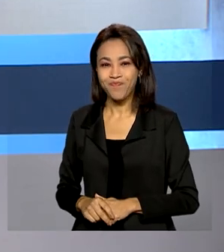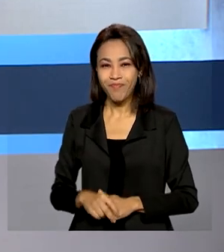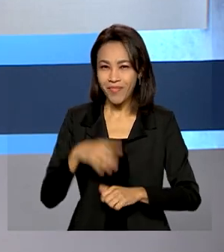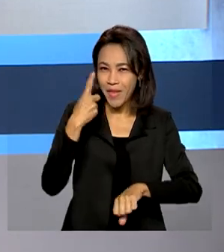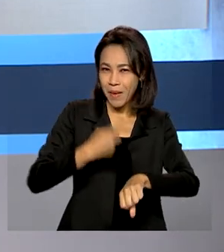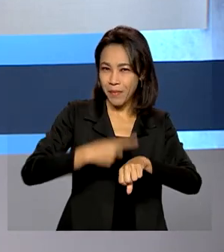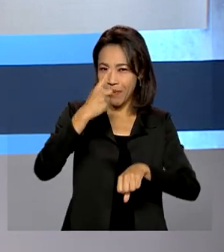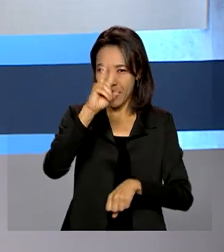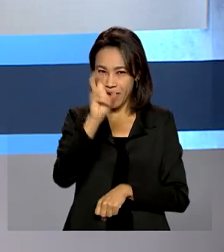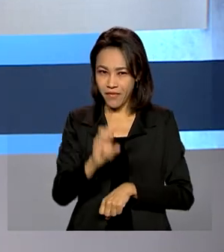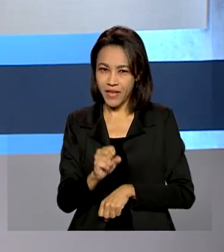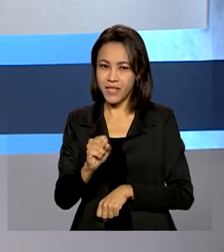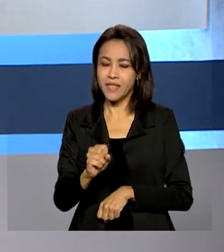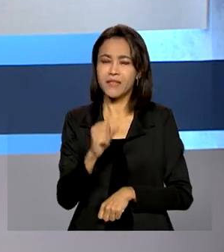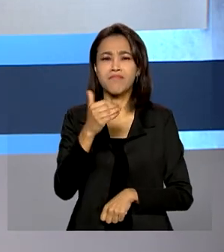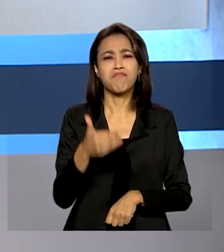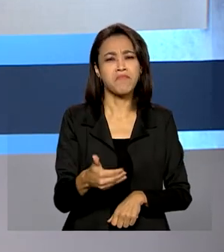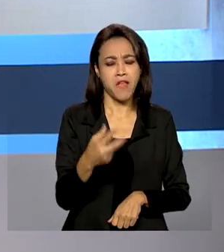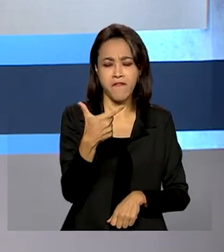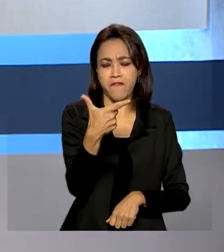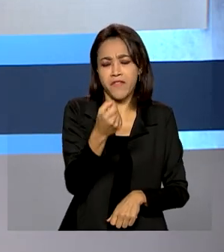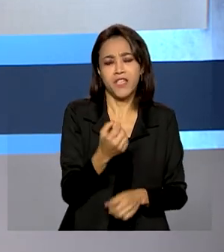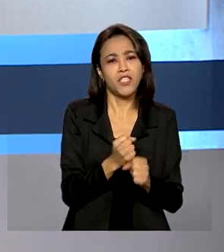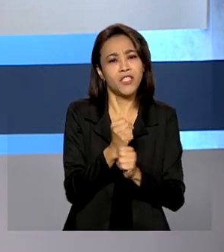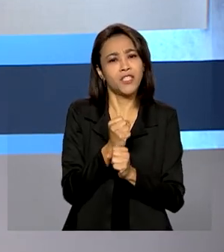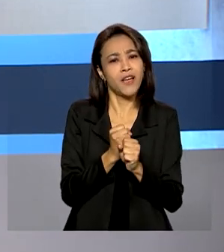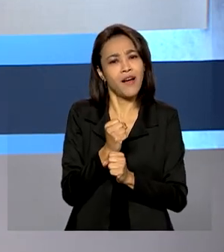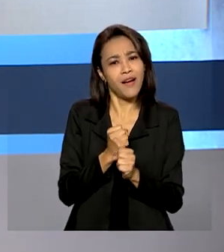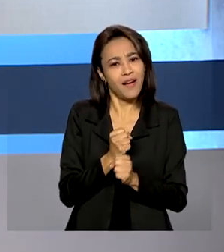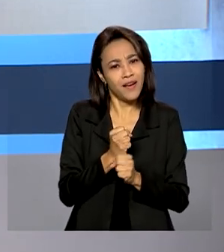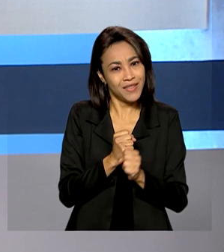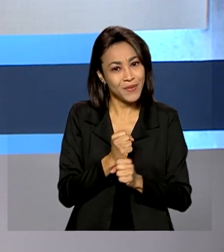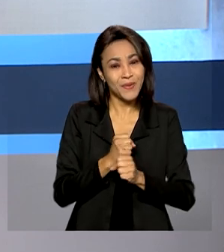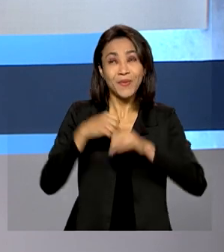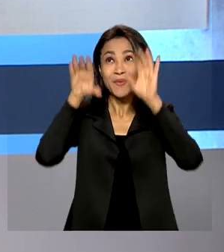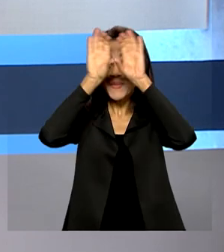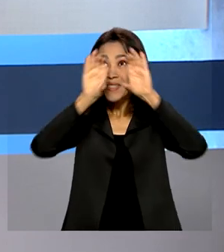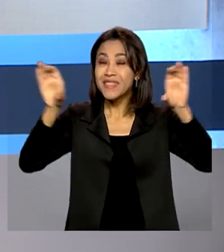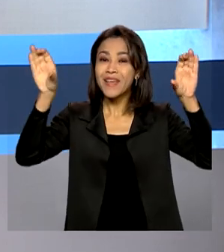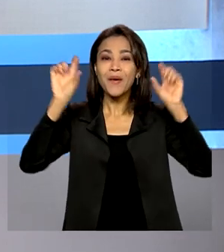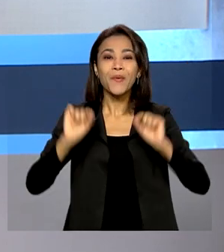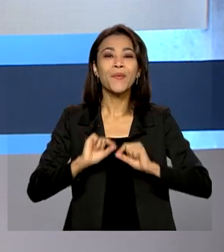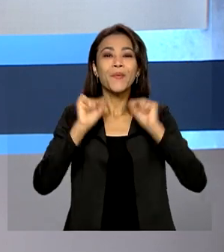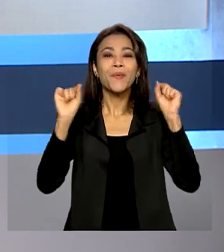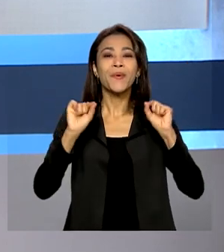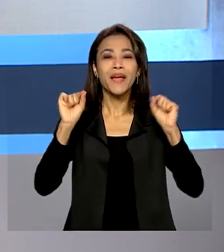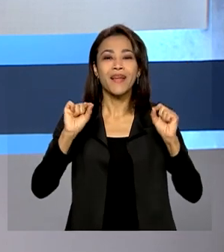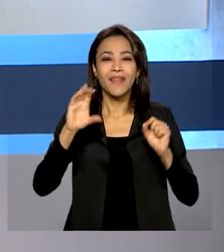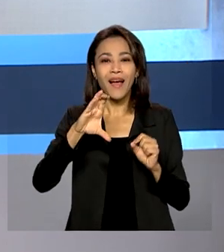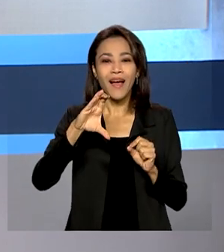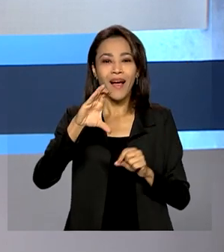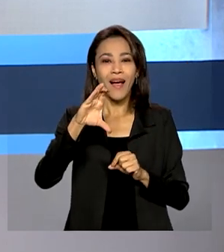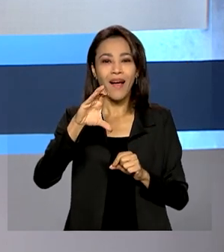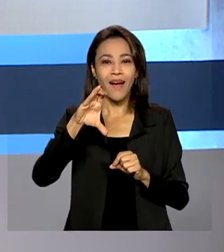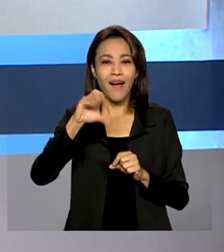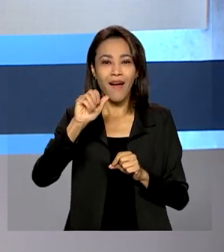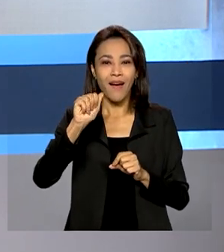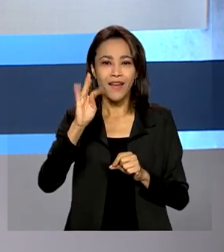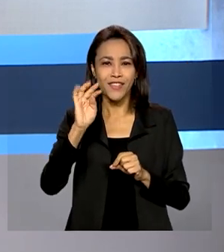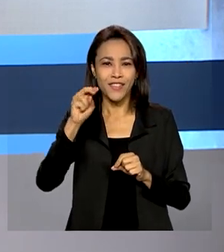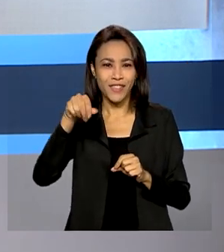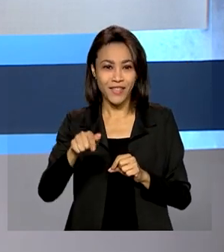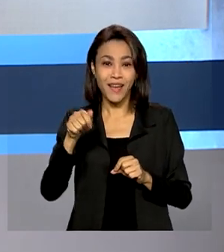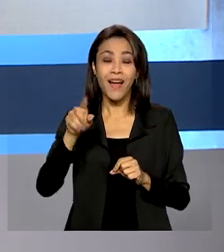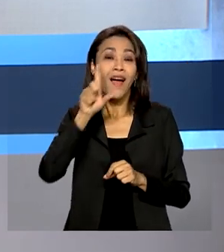E pela primeira vez, depois de mais de 20 anos, o céu da Caatinga recebeu de volta a ararinha azul, considerada extinta